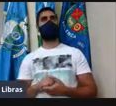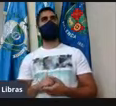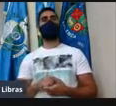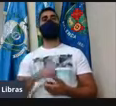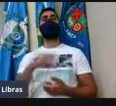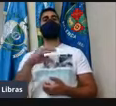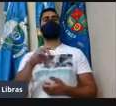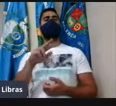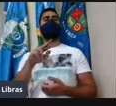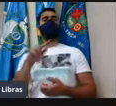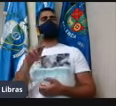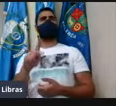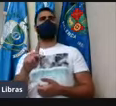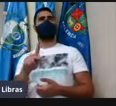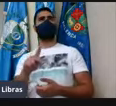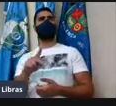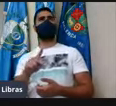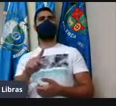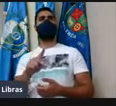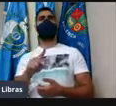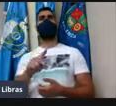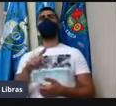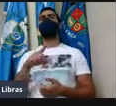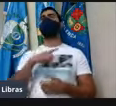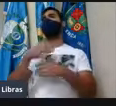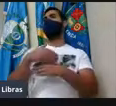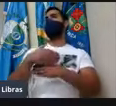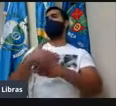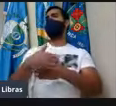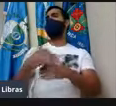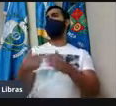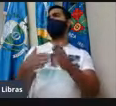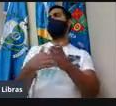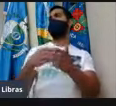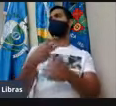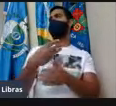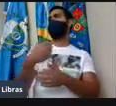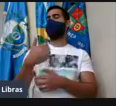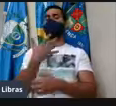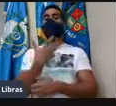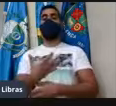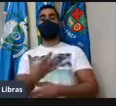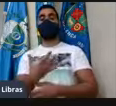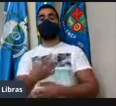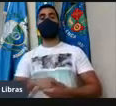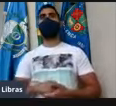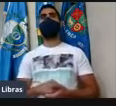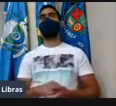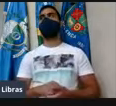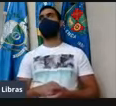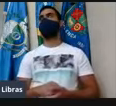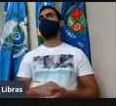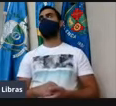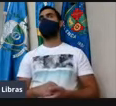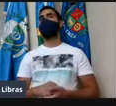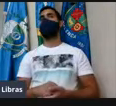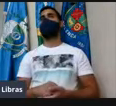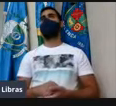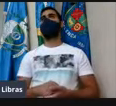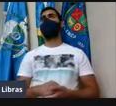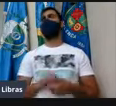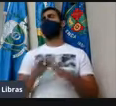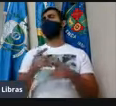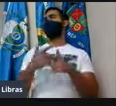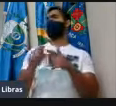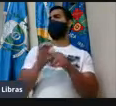de todos os RPPS vão ser prorrogados até 31 de dezembro. Eu ia dizer isso por causa da pandemia, sim, mas não